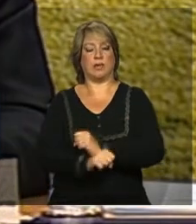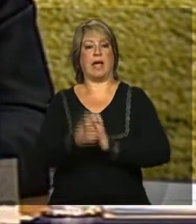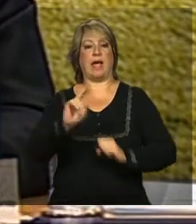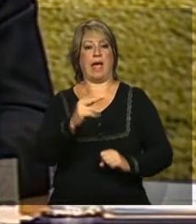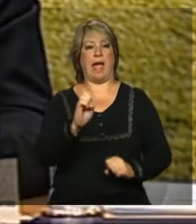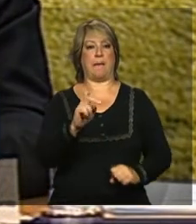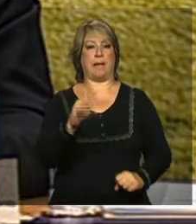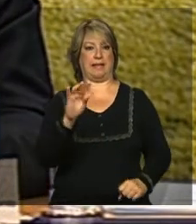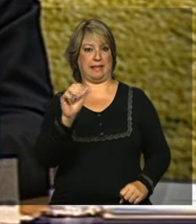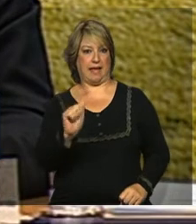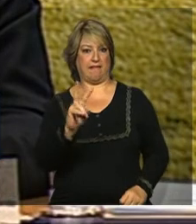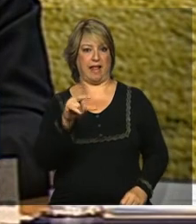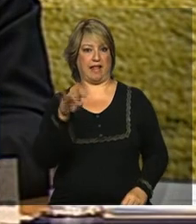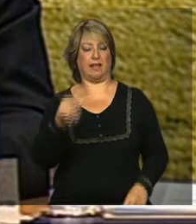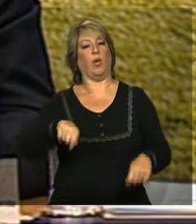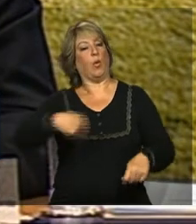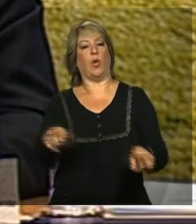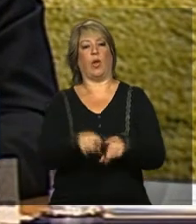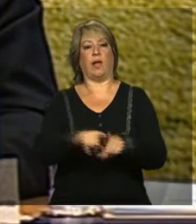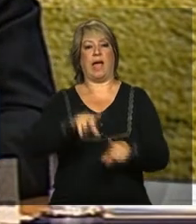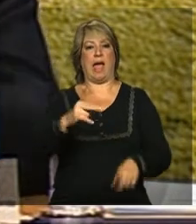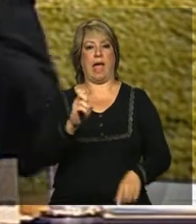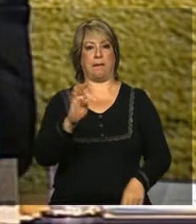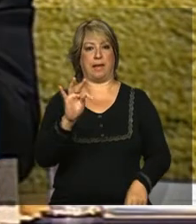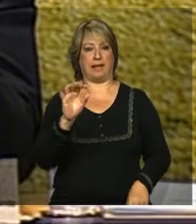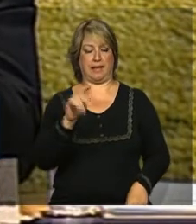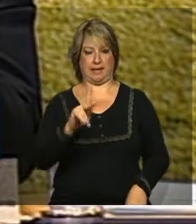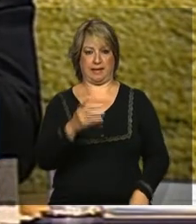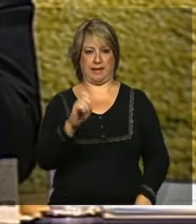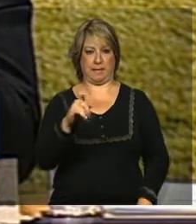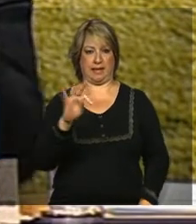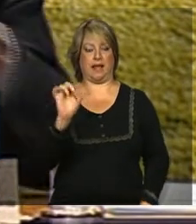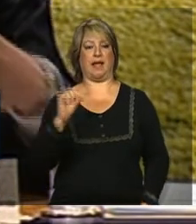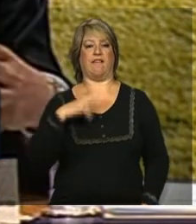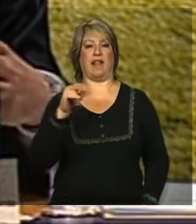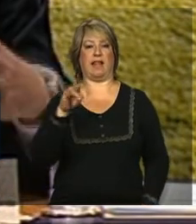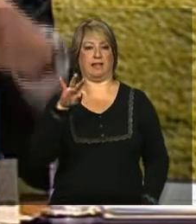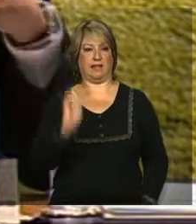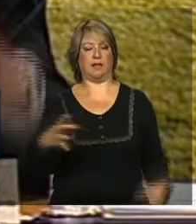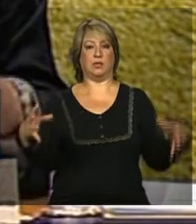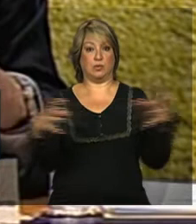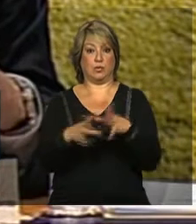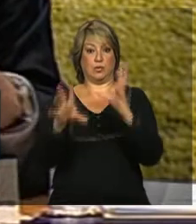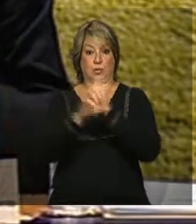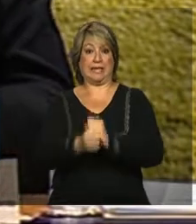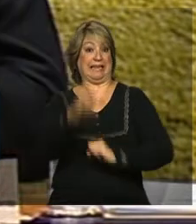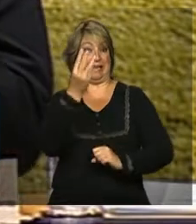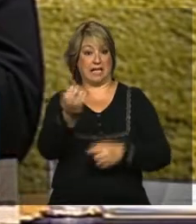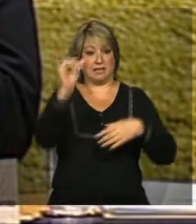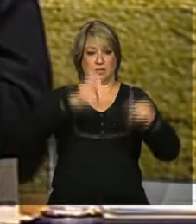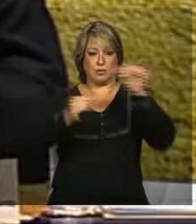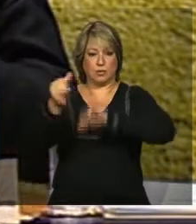vai se chamar época Brasil Tô brincando tá não ser hepta na vacina antes de ser época no futebol tá certo é nós vamos juntar três